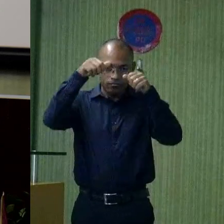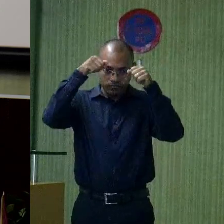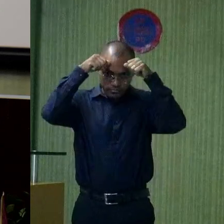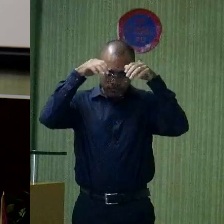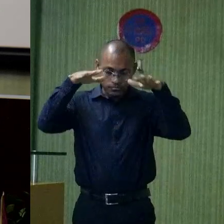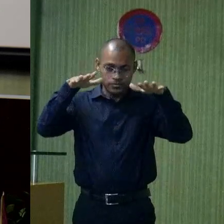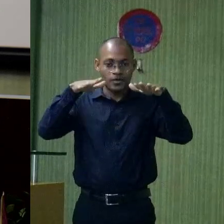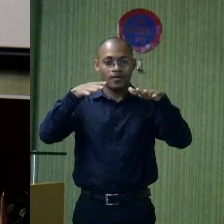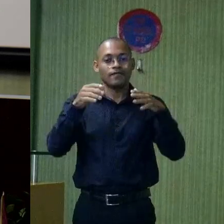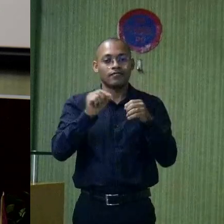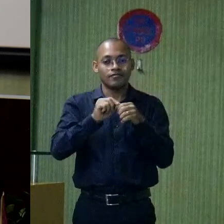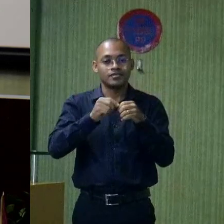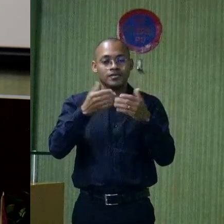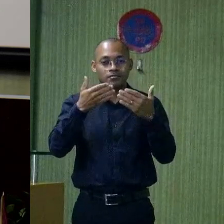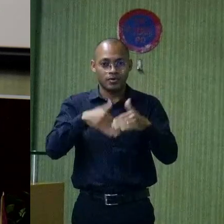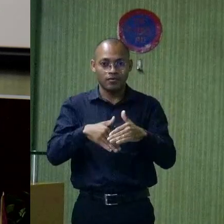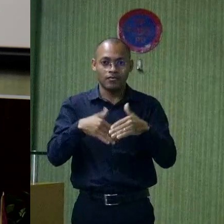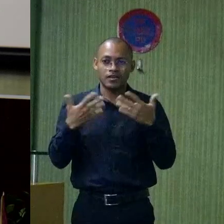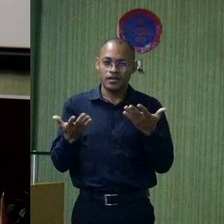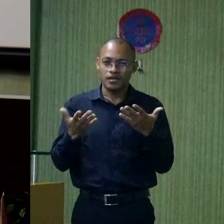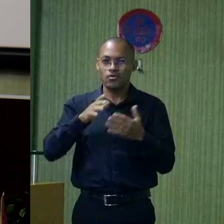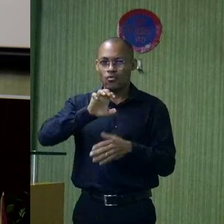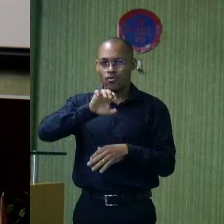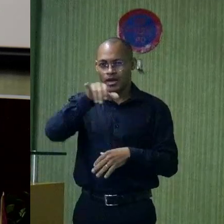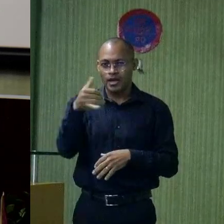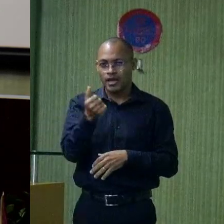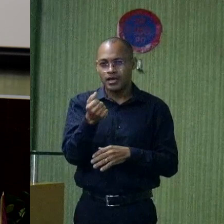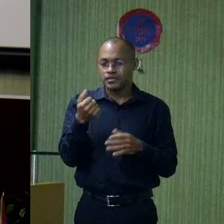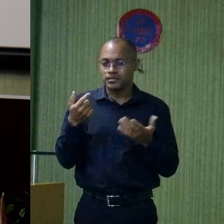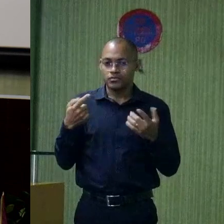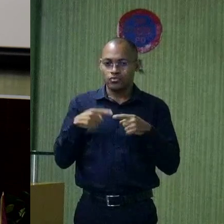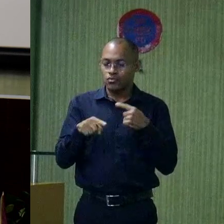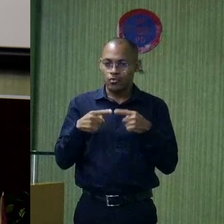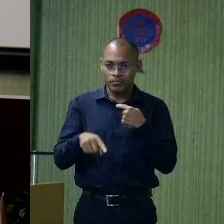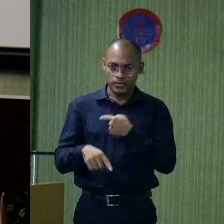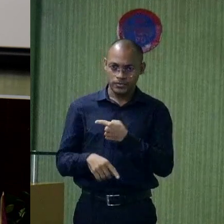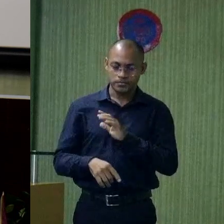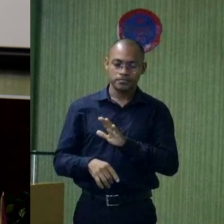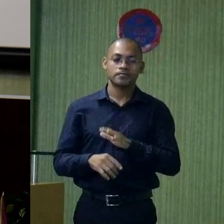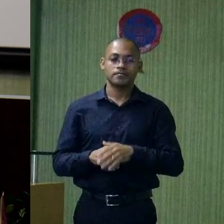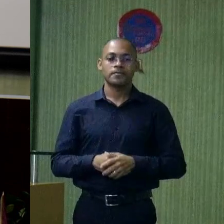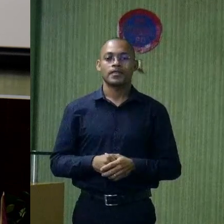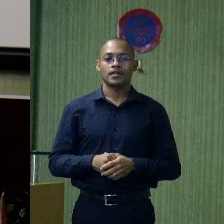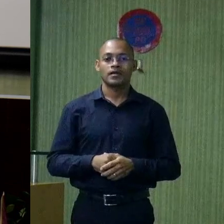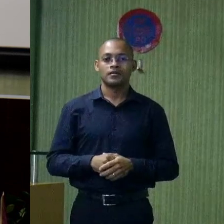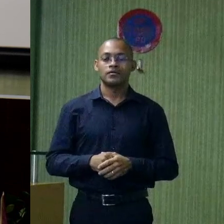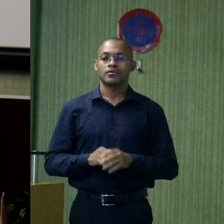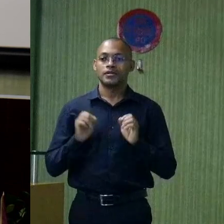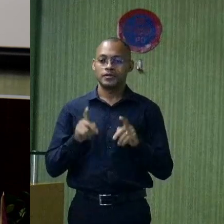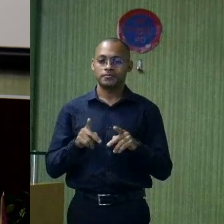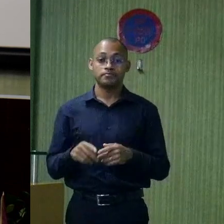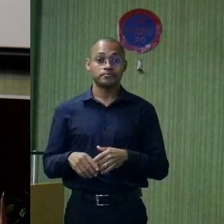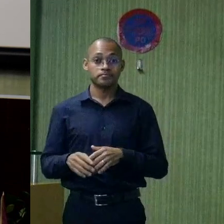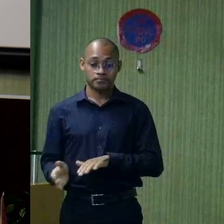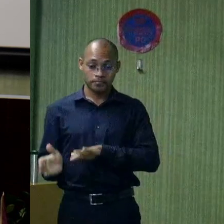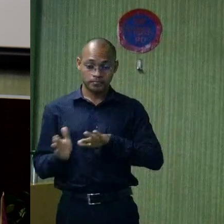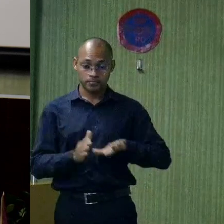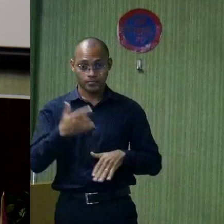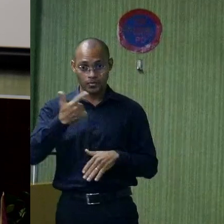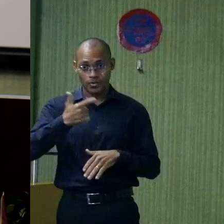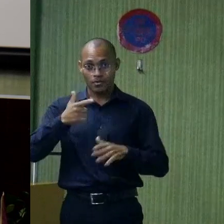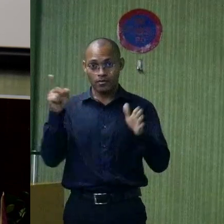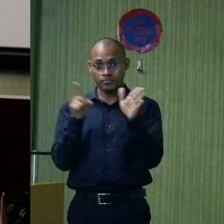avaliação e o E aí não entra né é interessante que se seja reavaliado vamos lá pra segunda pergunta agora